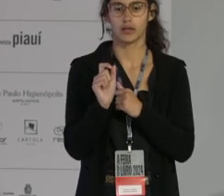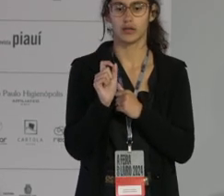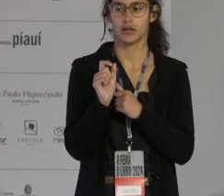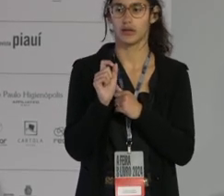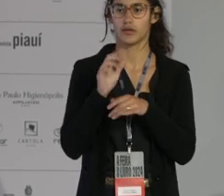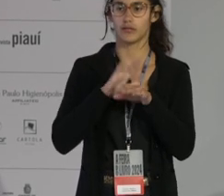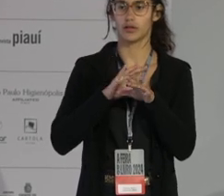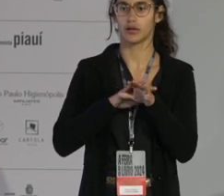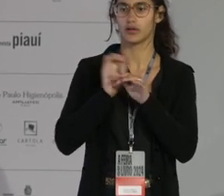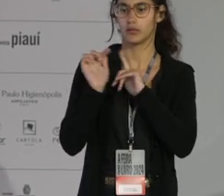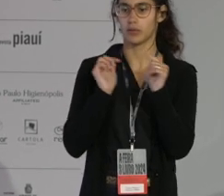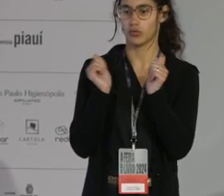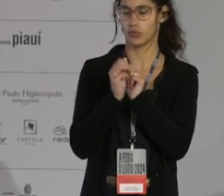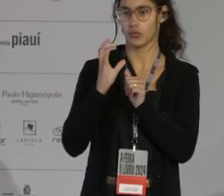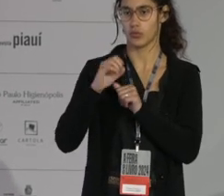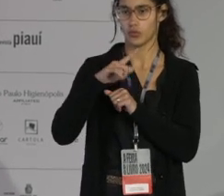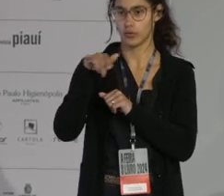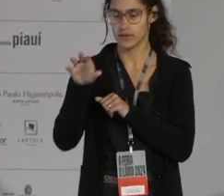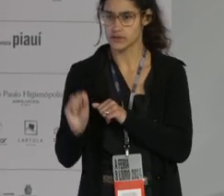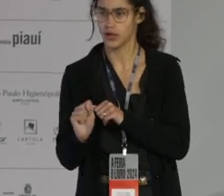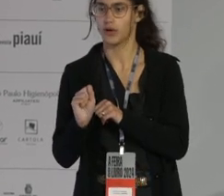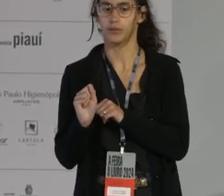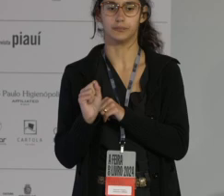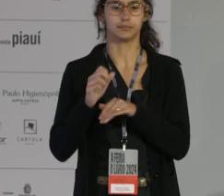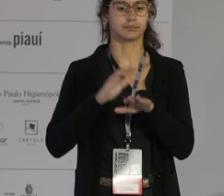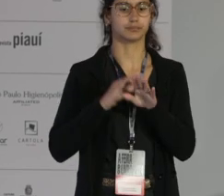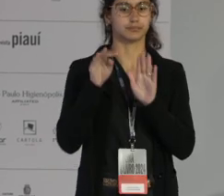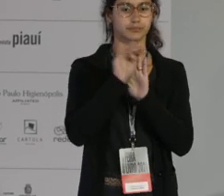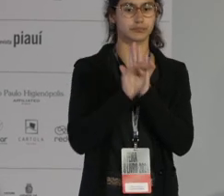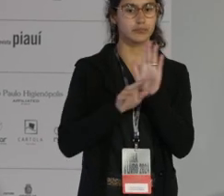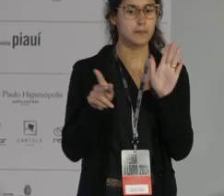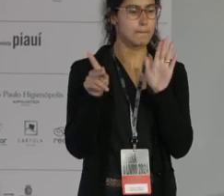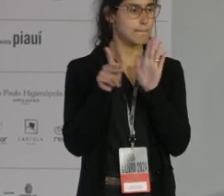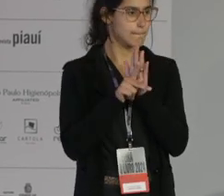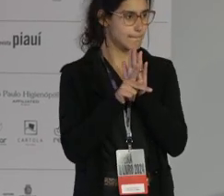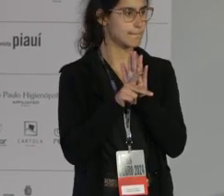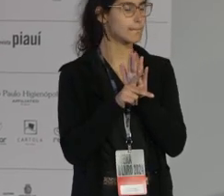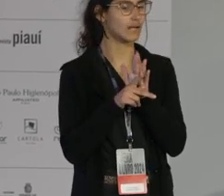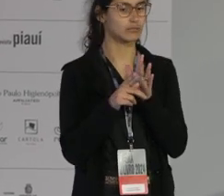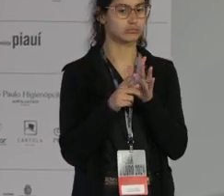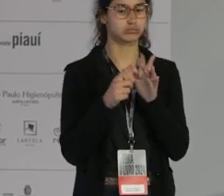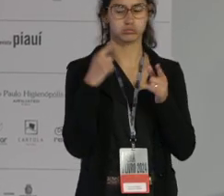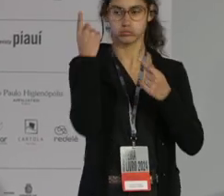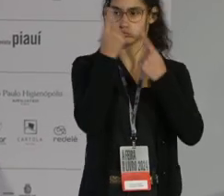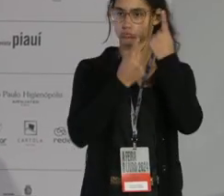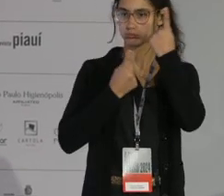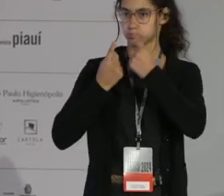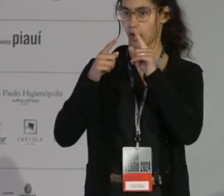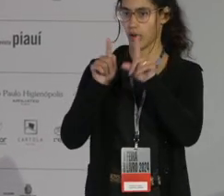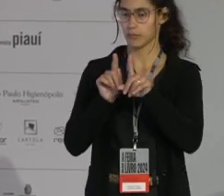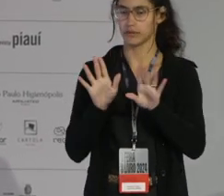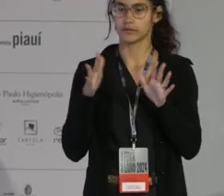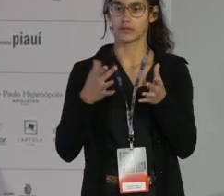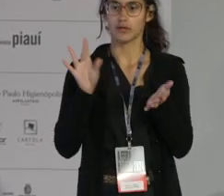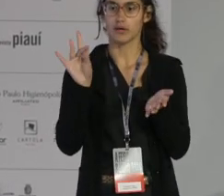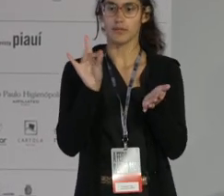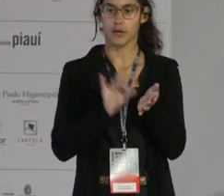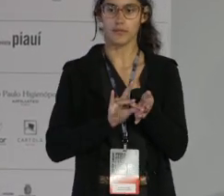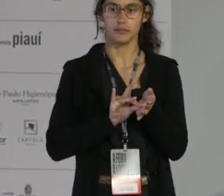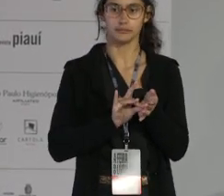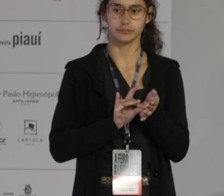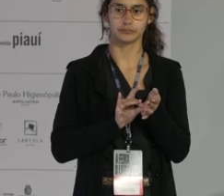né, eu trabalho com coesão para fazer os procedimentos de harmonização facial. E justamente